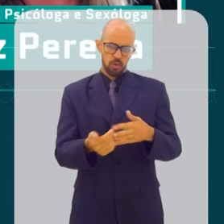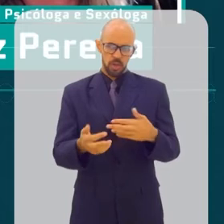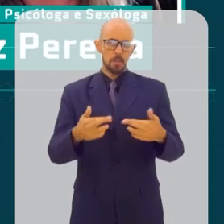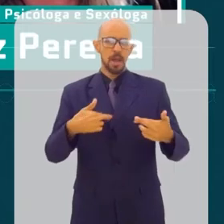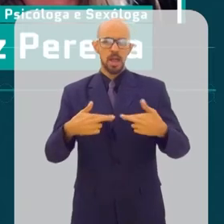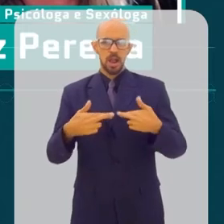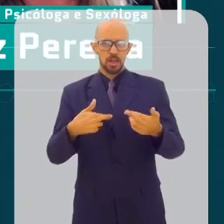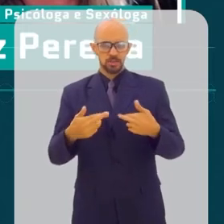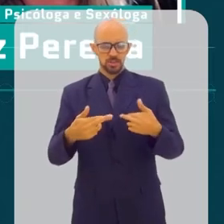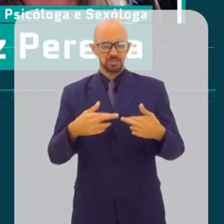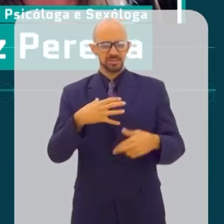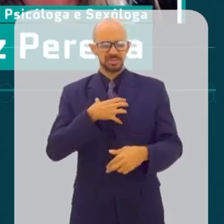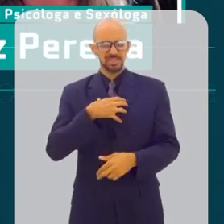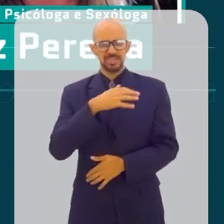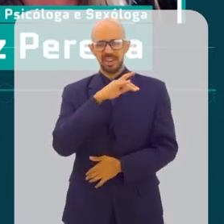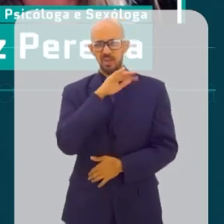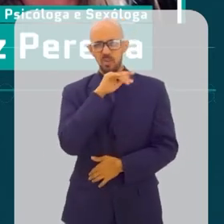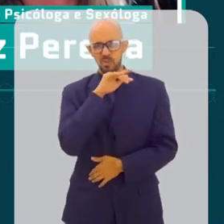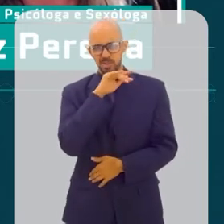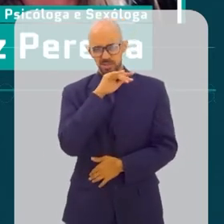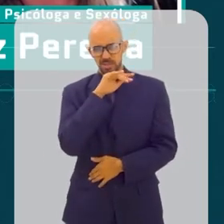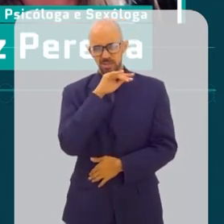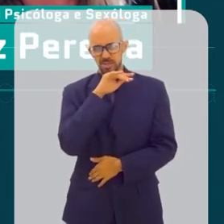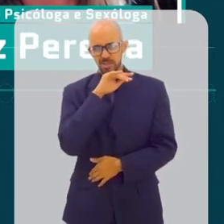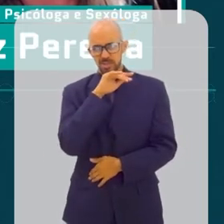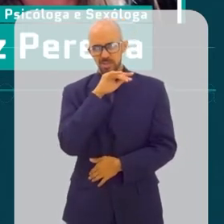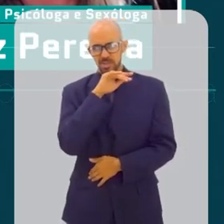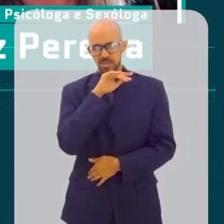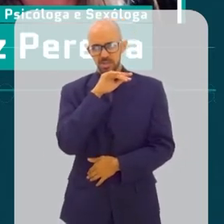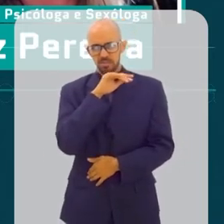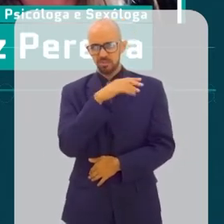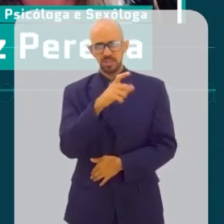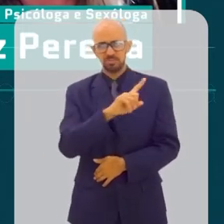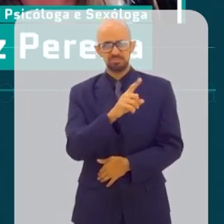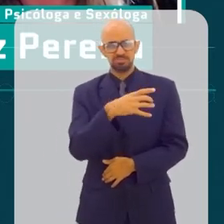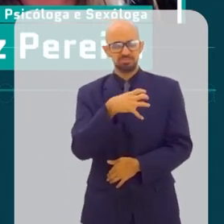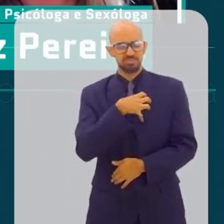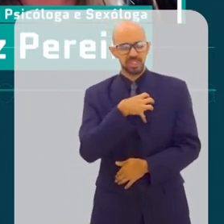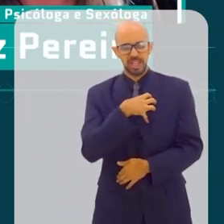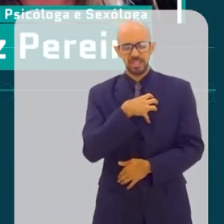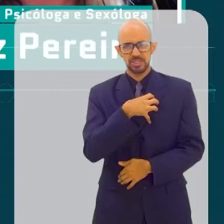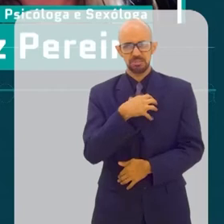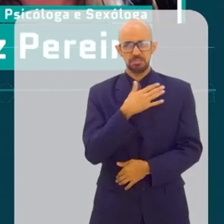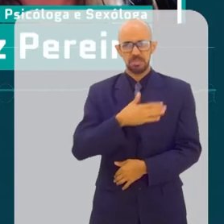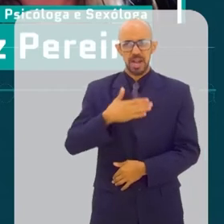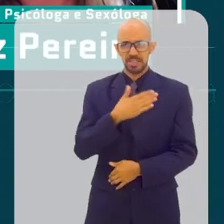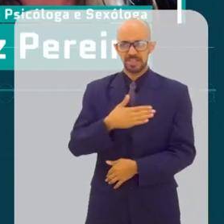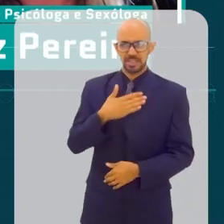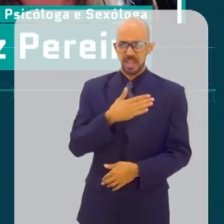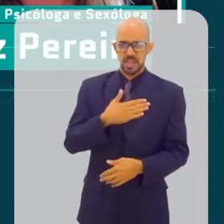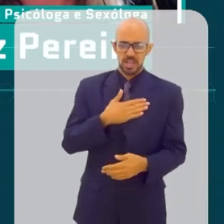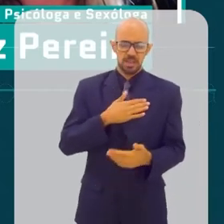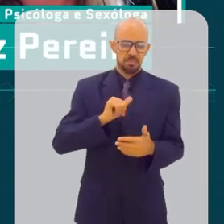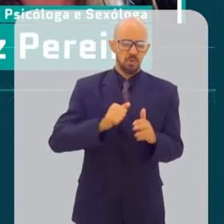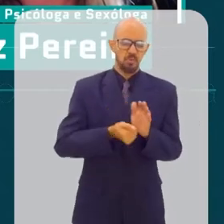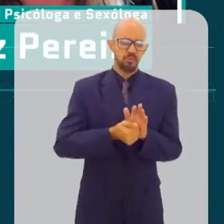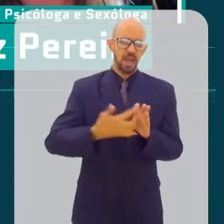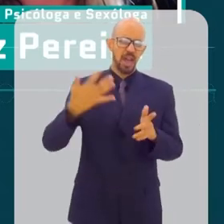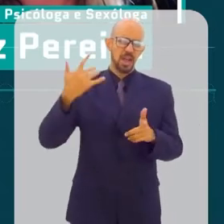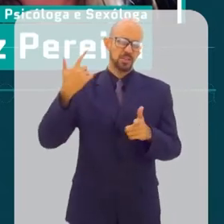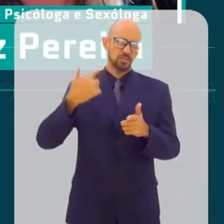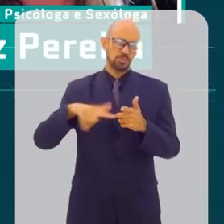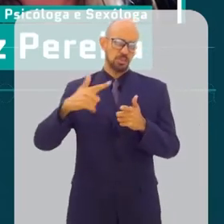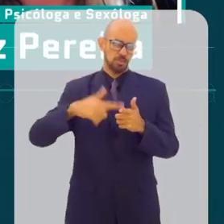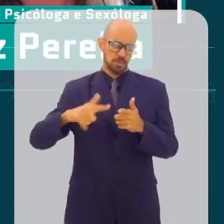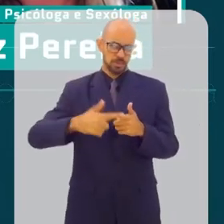aonde esse relacionamento é ruim, né? Você não sente o prazer com essa pessoa por